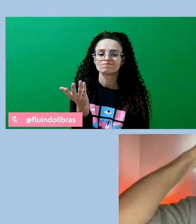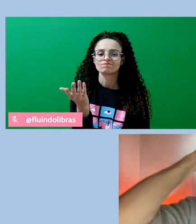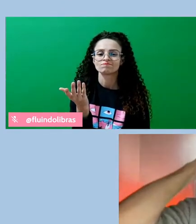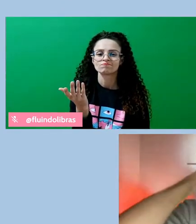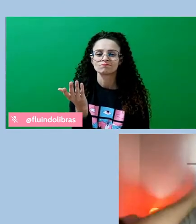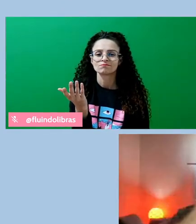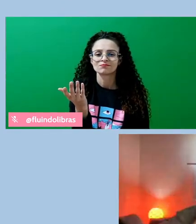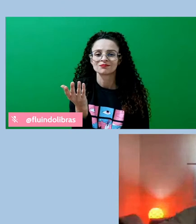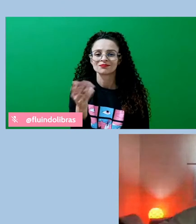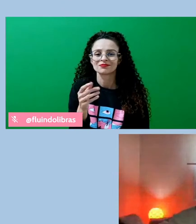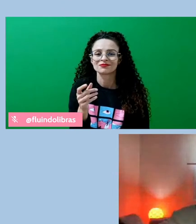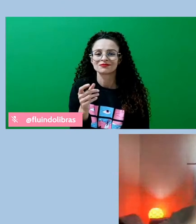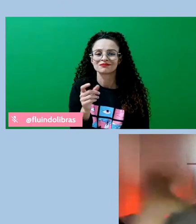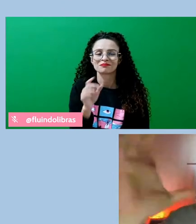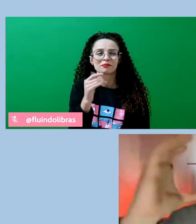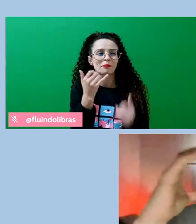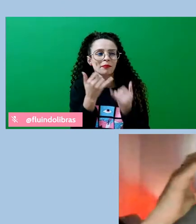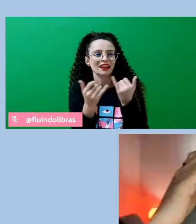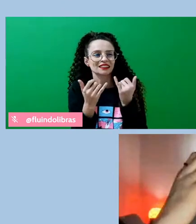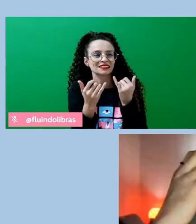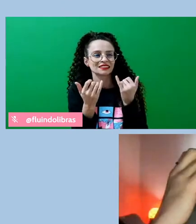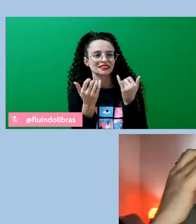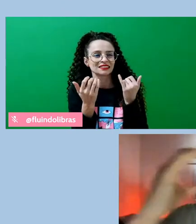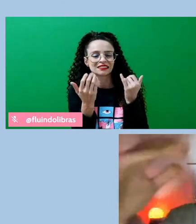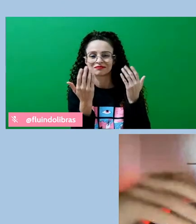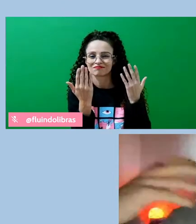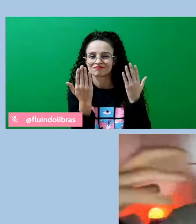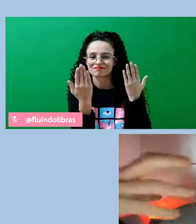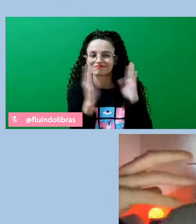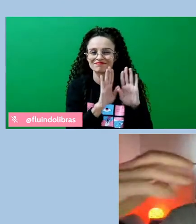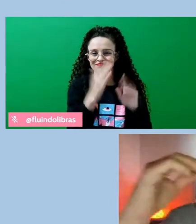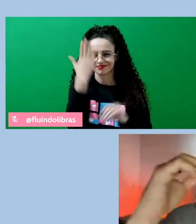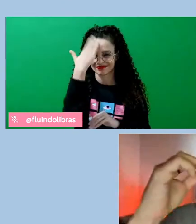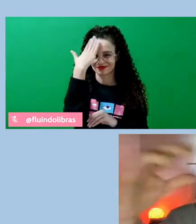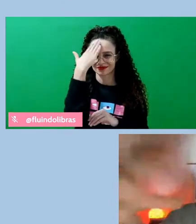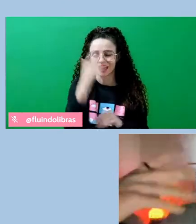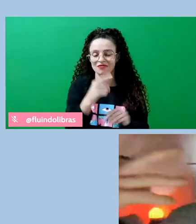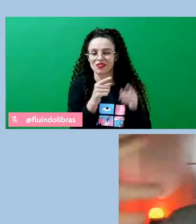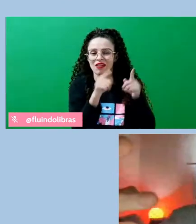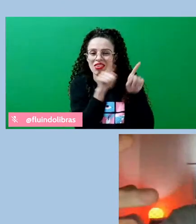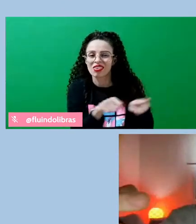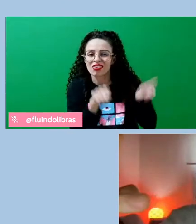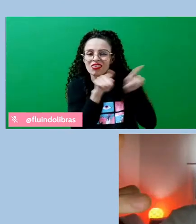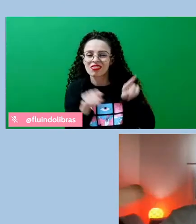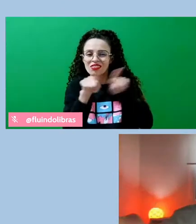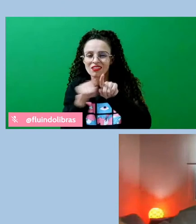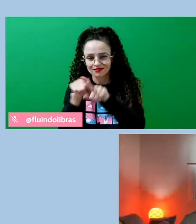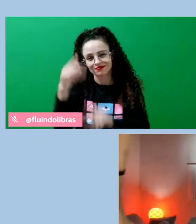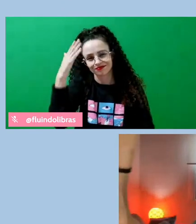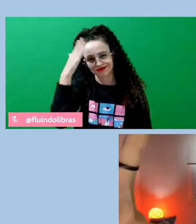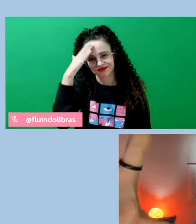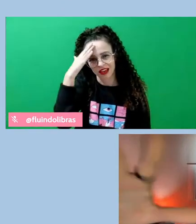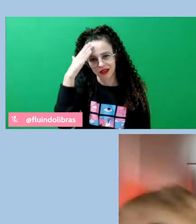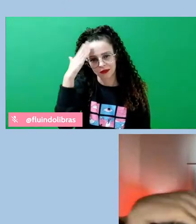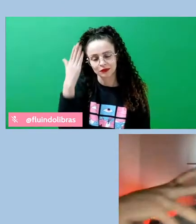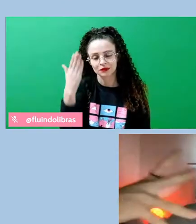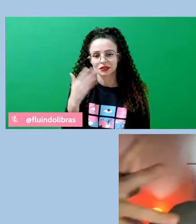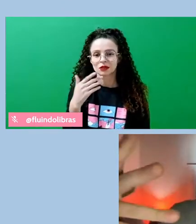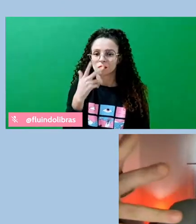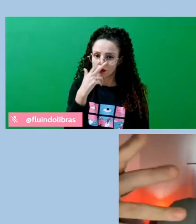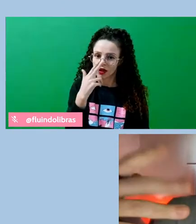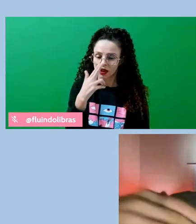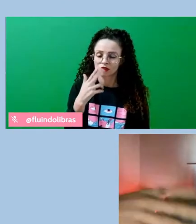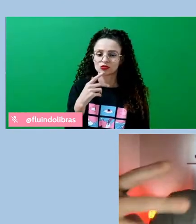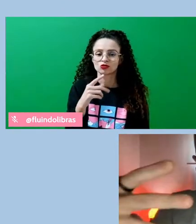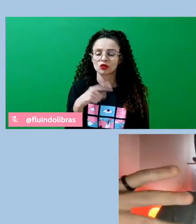odeio essa palavra enlatadas, mas acho que dá para dar o clima do que eu quero dizer, né? São muito repetitivas. Eu acho que existe uma curiosidade para esse formato, acho que é isso que eu quero dizer, entende? A gente